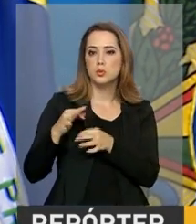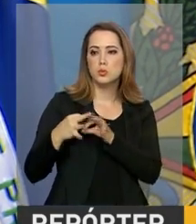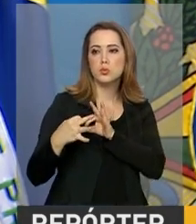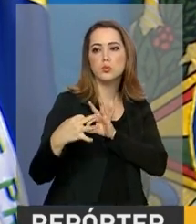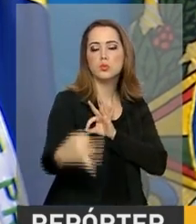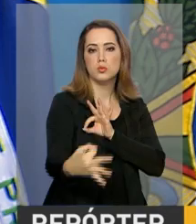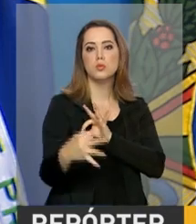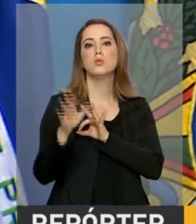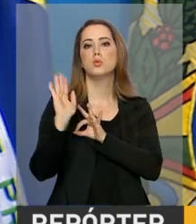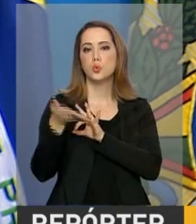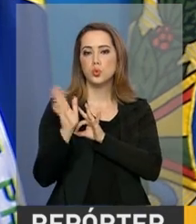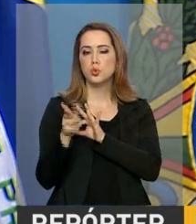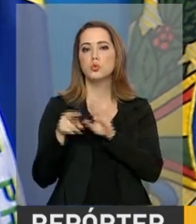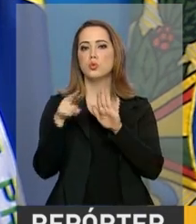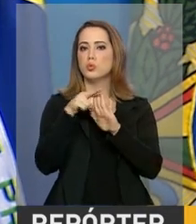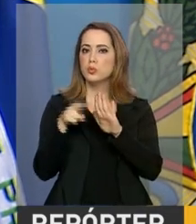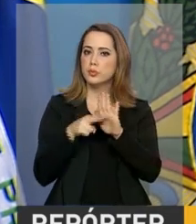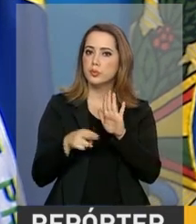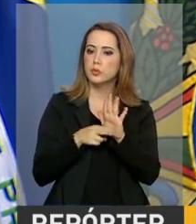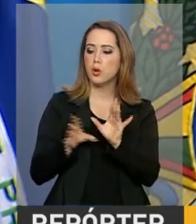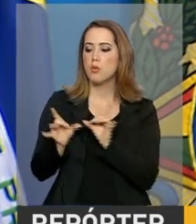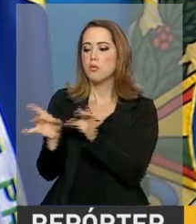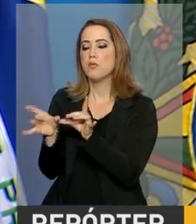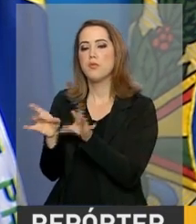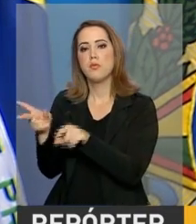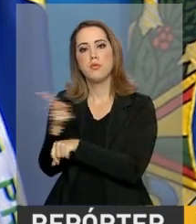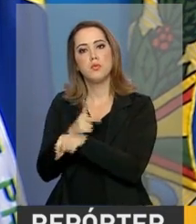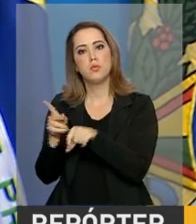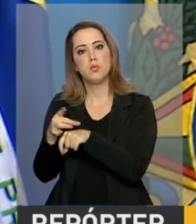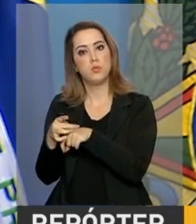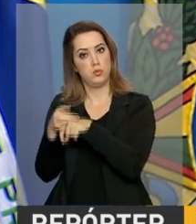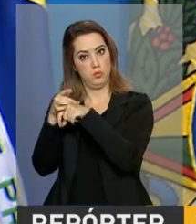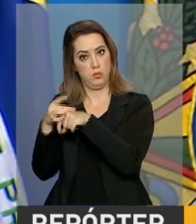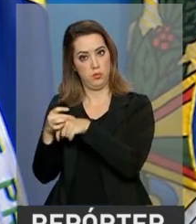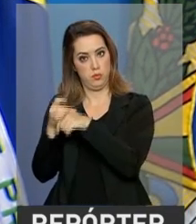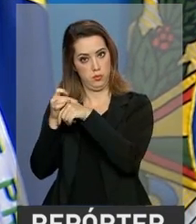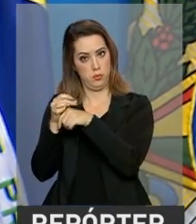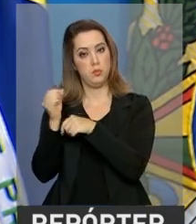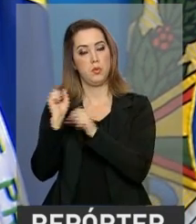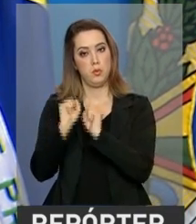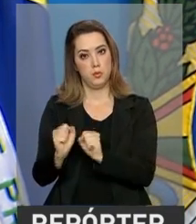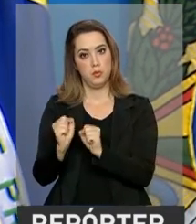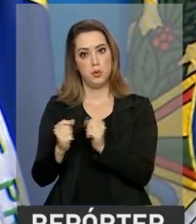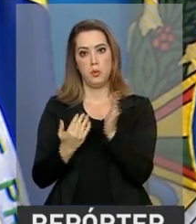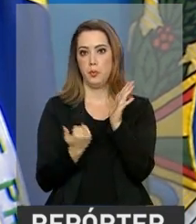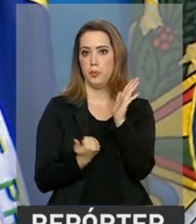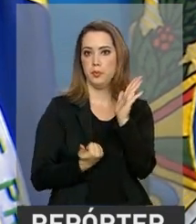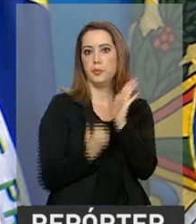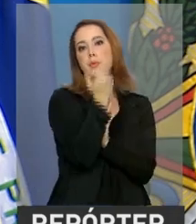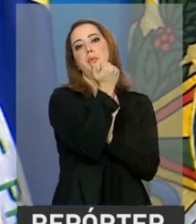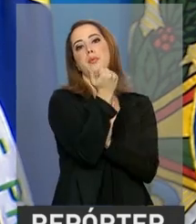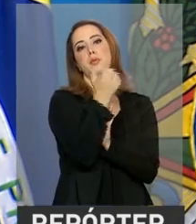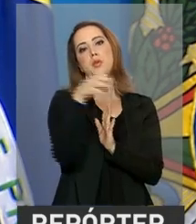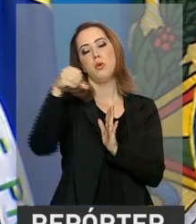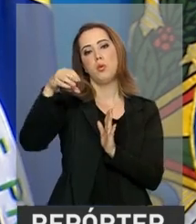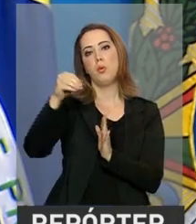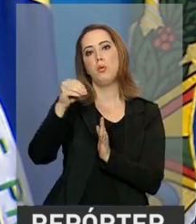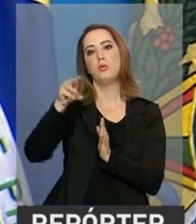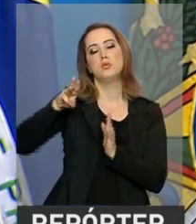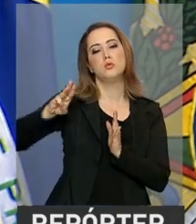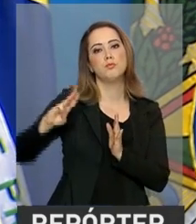estando implementada e as exportações se desenvolvendo, pode levar a um acréscimo da ordem de